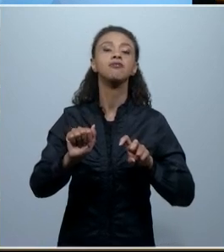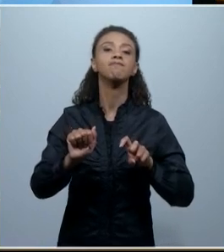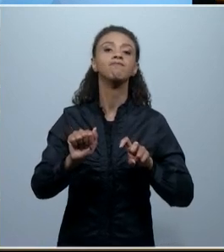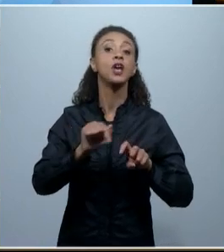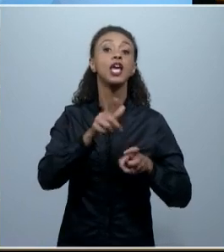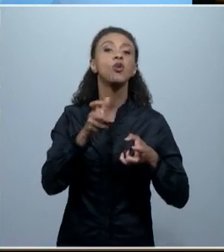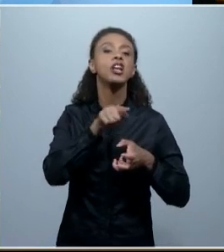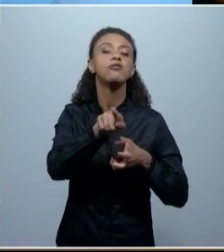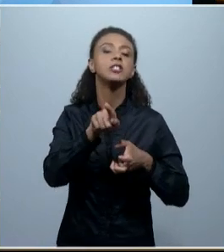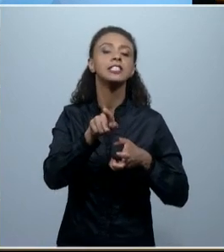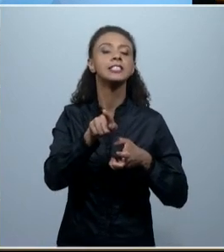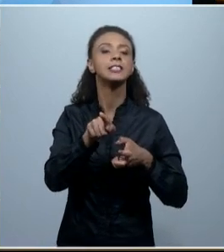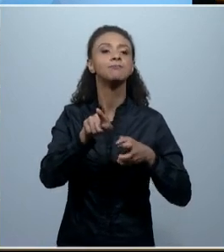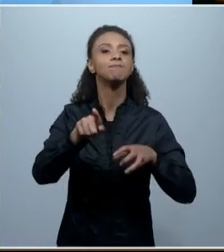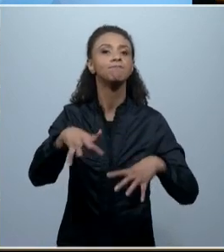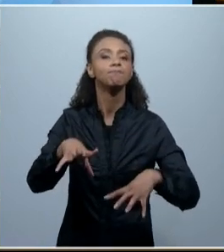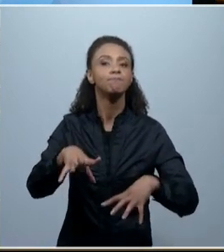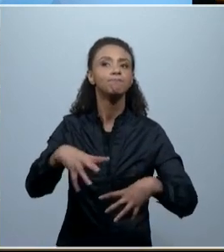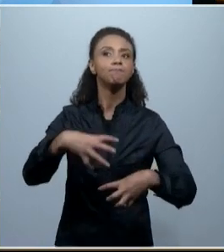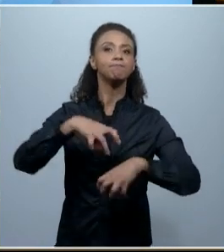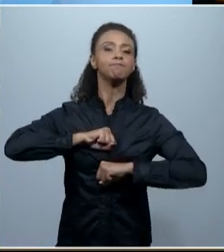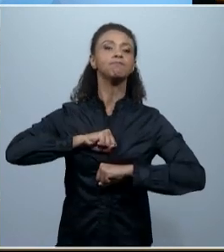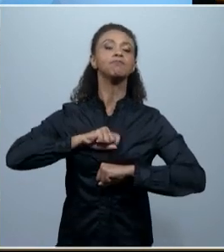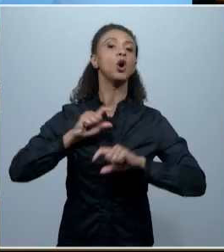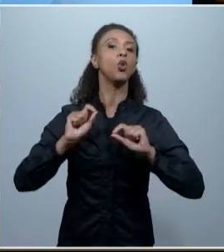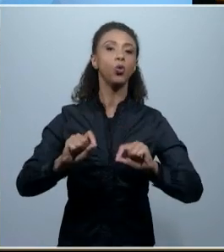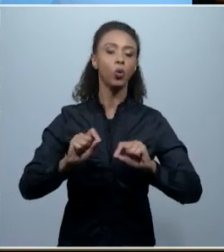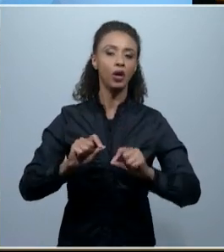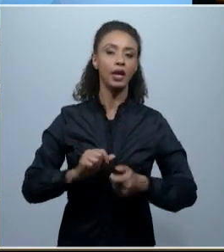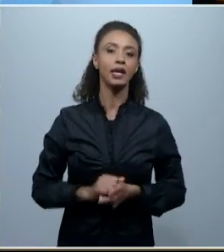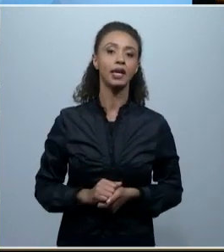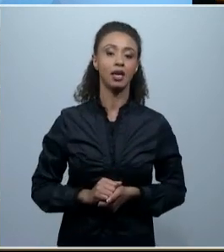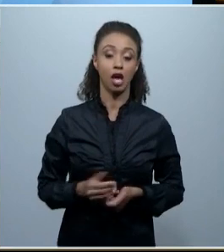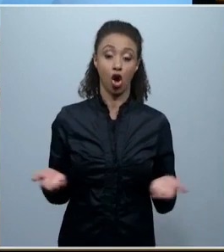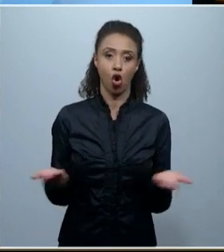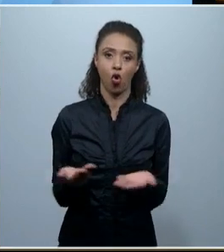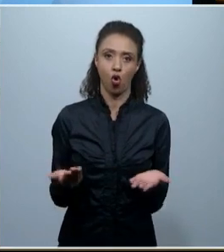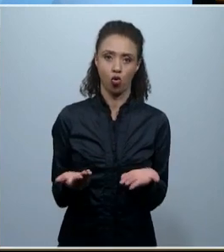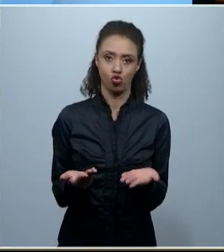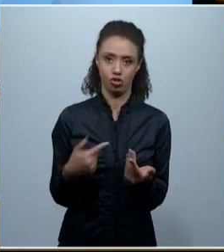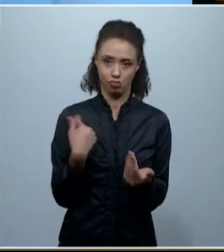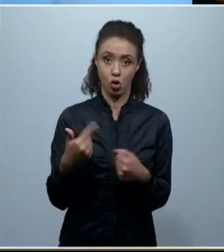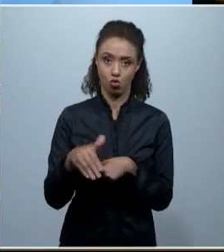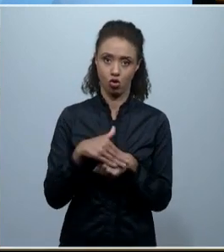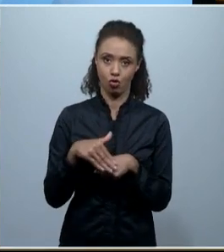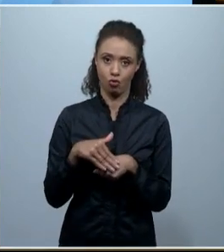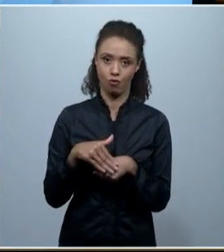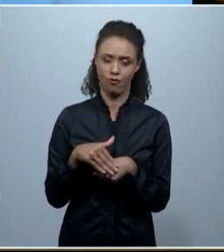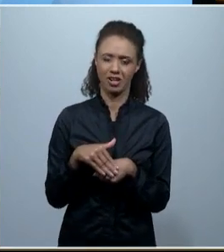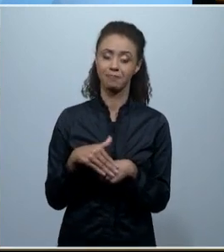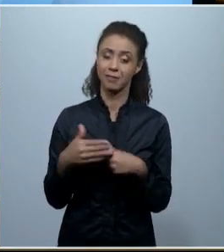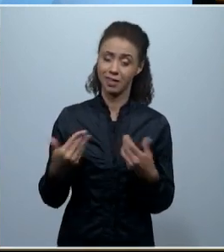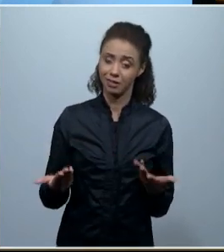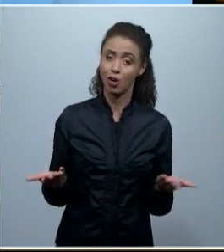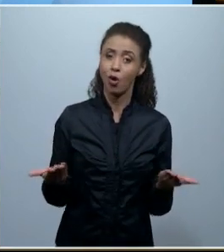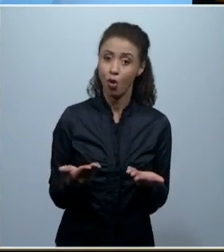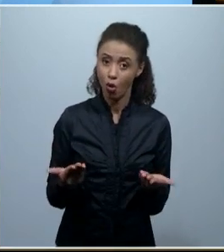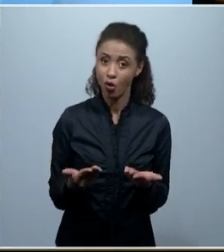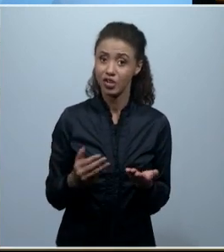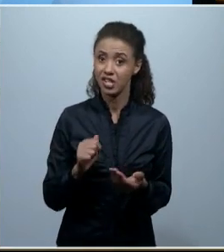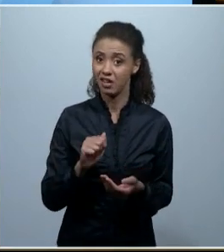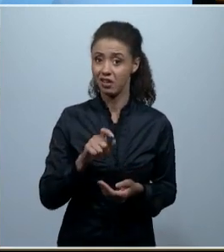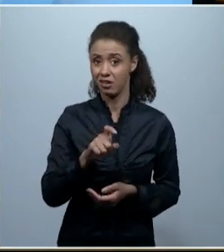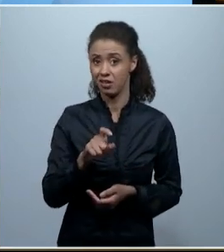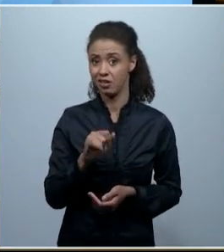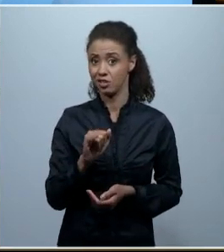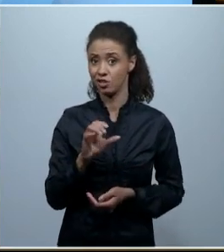de fio assim pra essa pressa nossa conversa de hoje então eu vou tentar usar um pouquinho daqui somática para